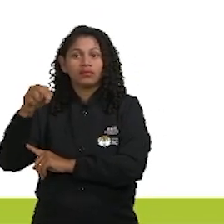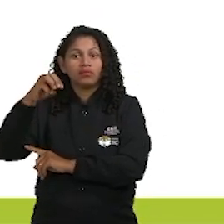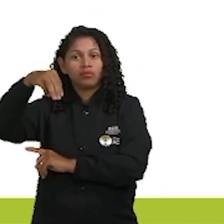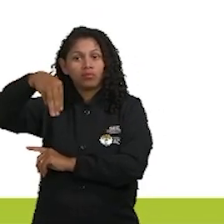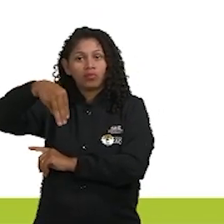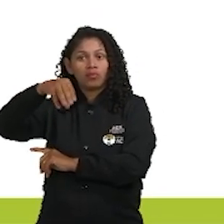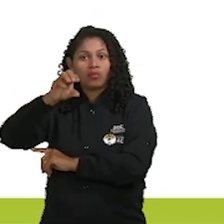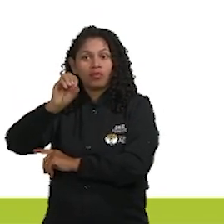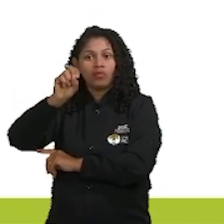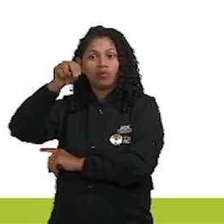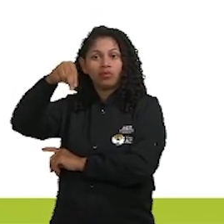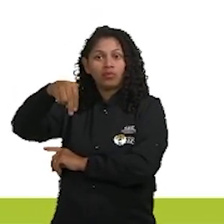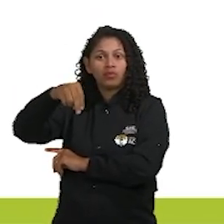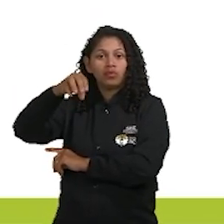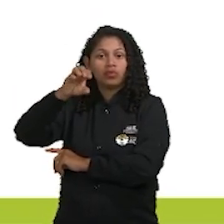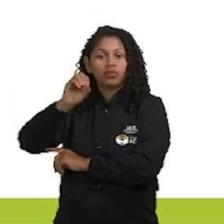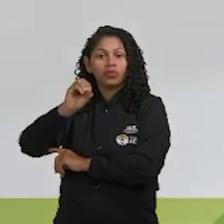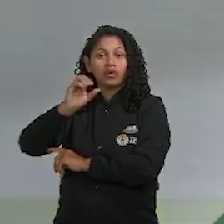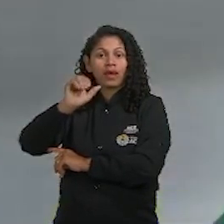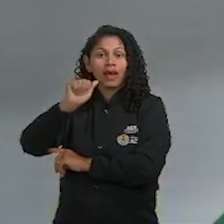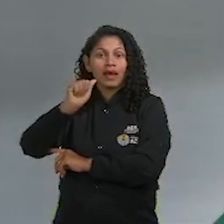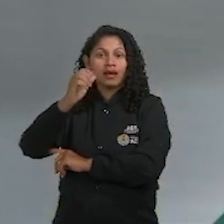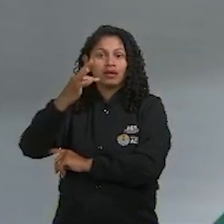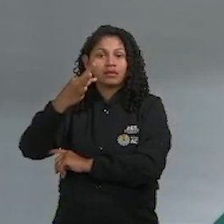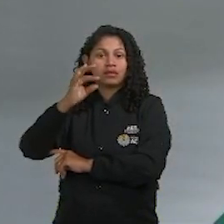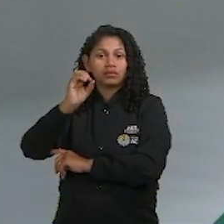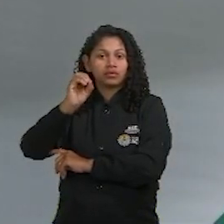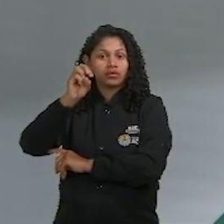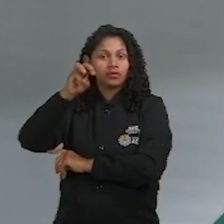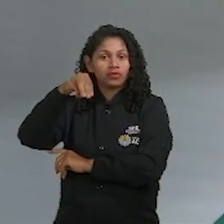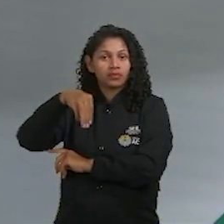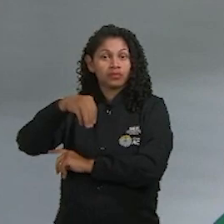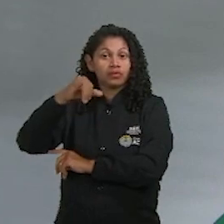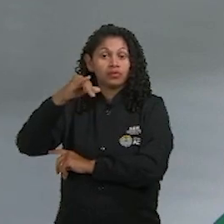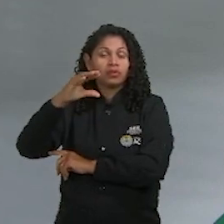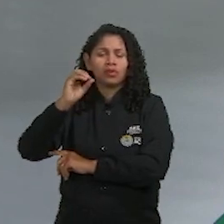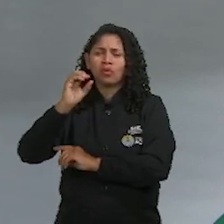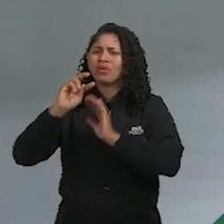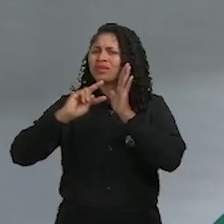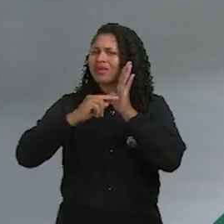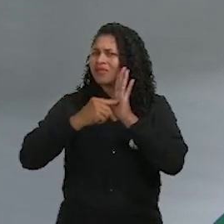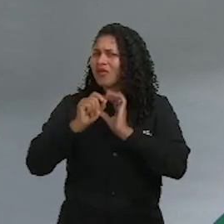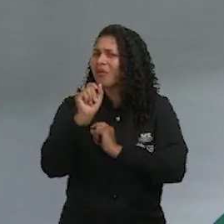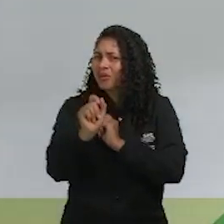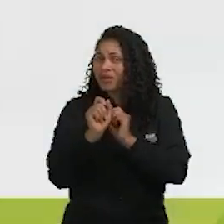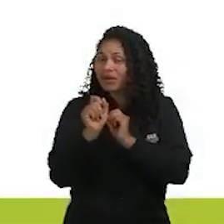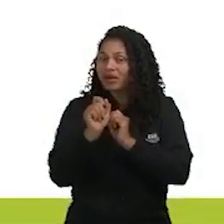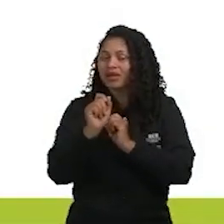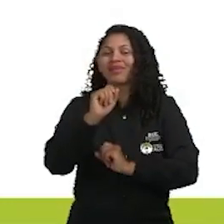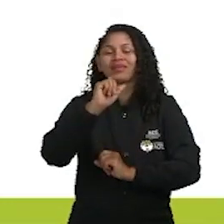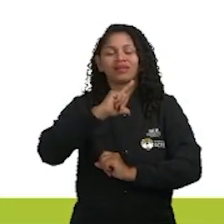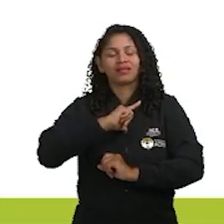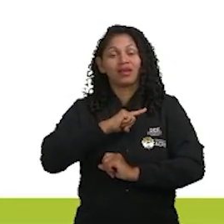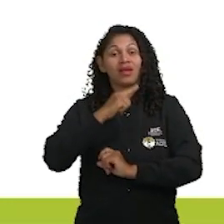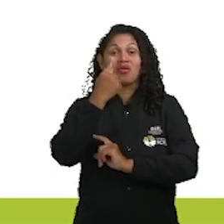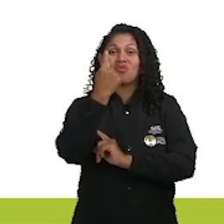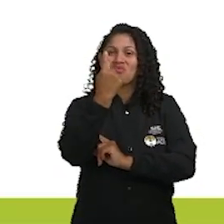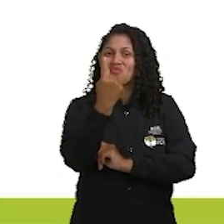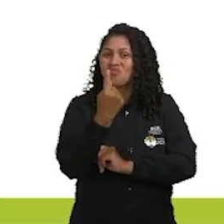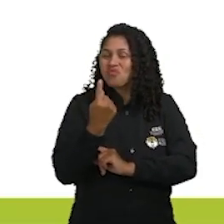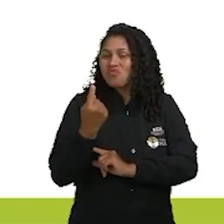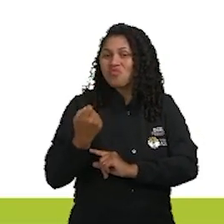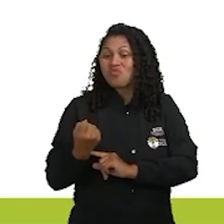significa monoatômico? Formado por um único átomo. Eu tenho a presença aqui apenas de um potássio, de